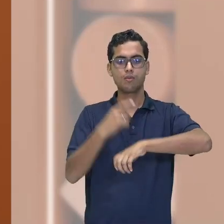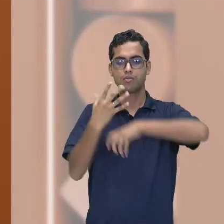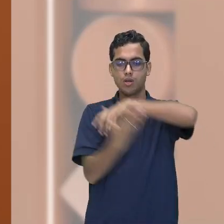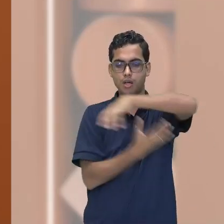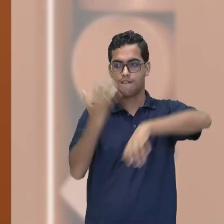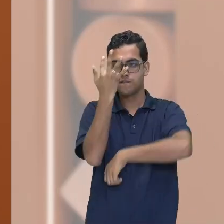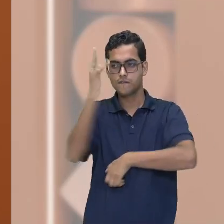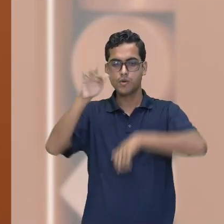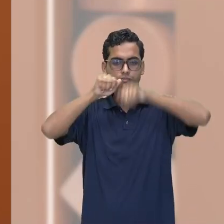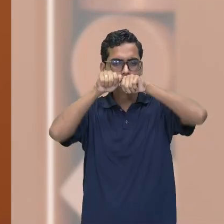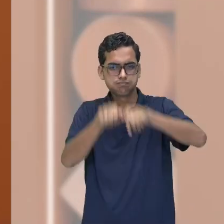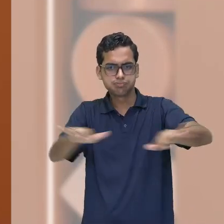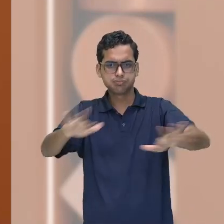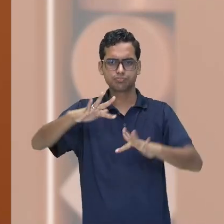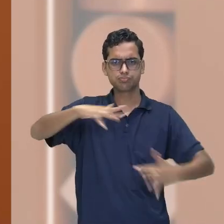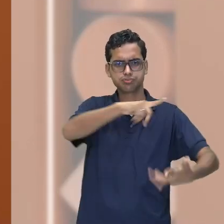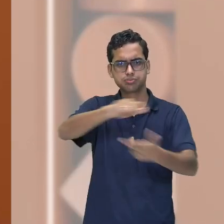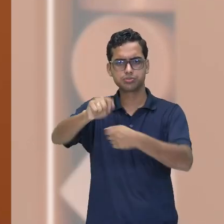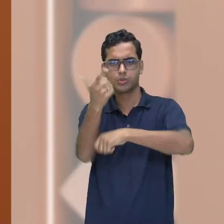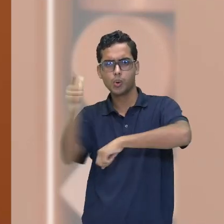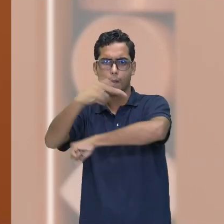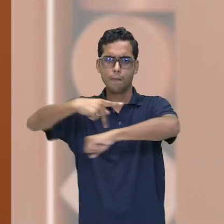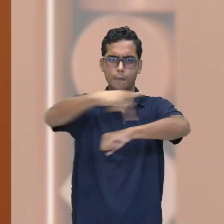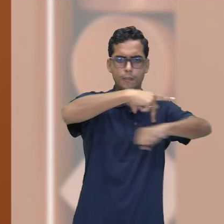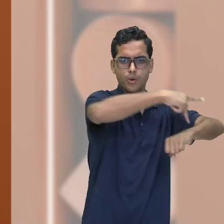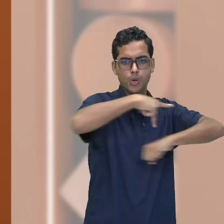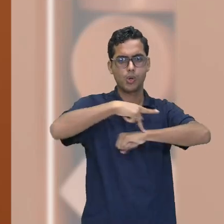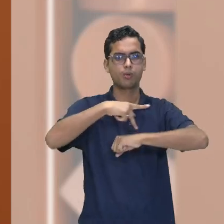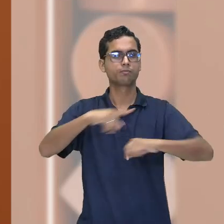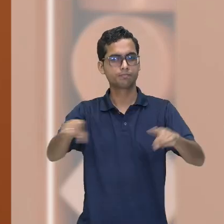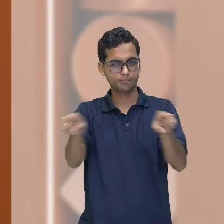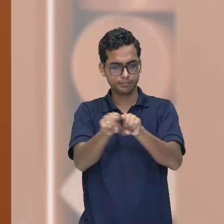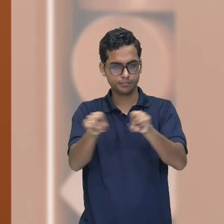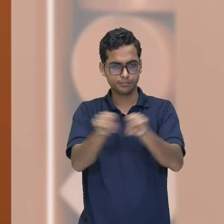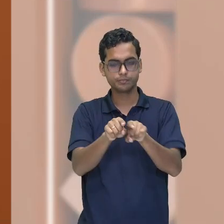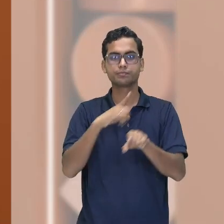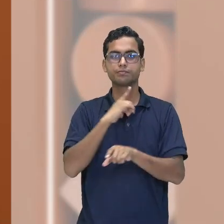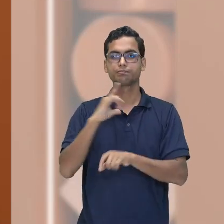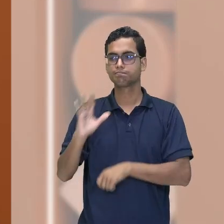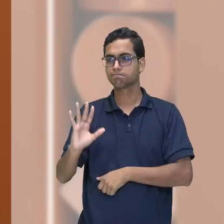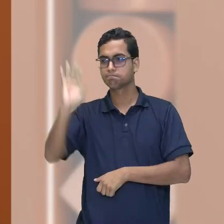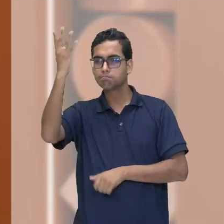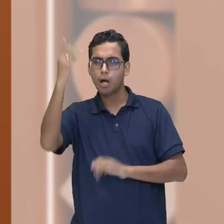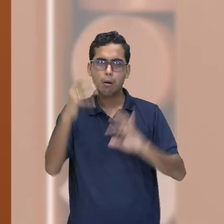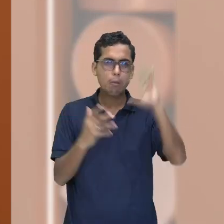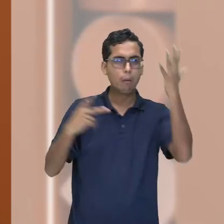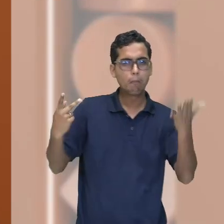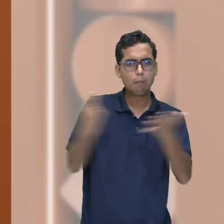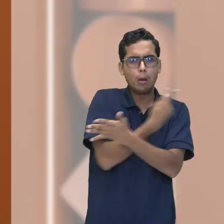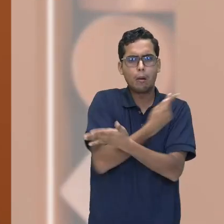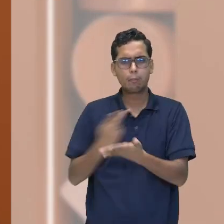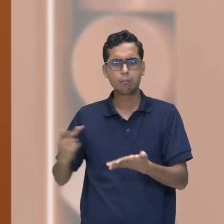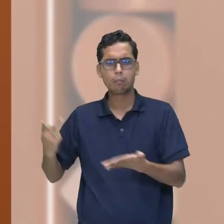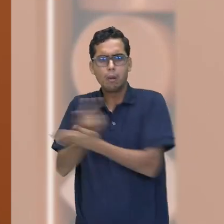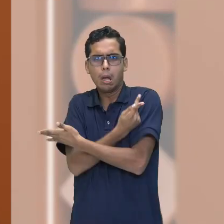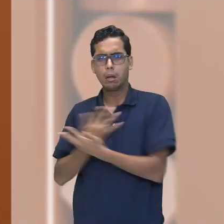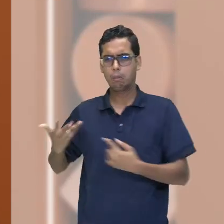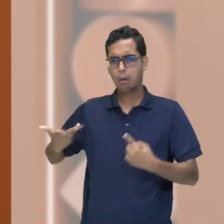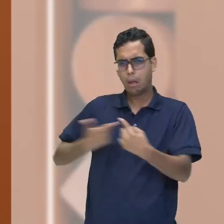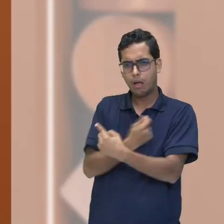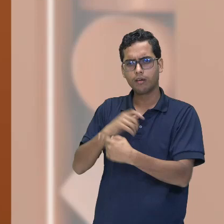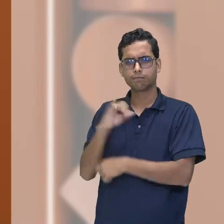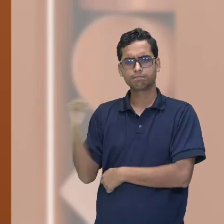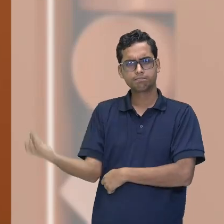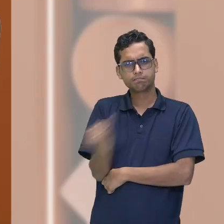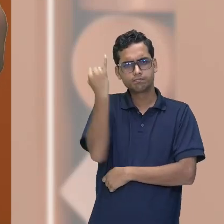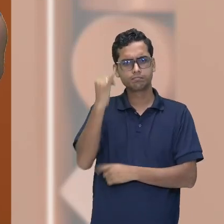e vai se espalhar para outras partes do mundo. Então são eventos importantes que vão ter impacto não só local, como também